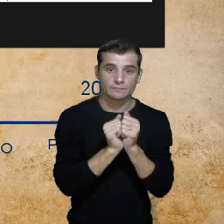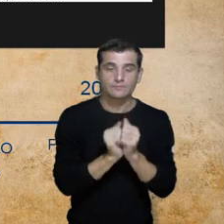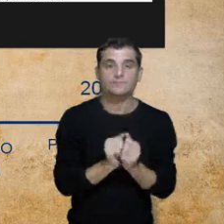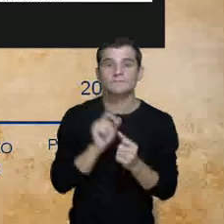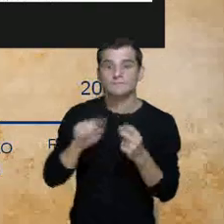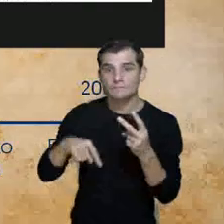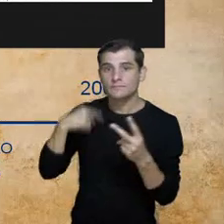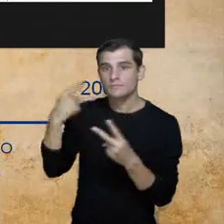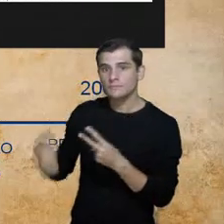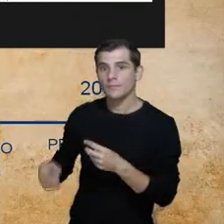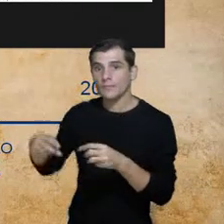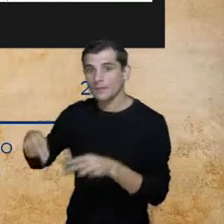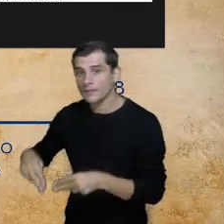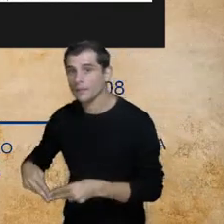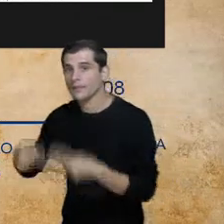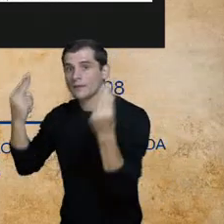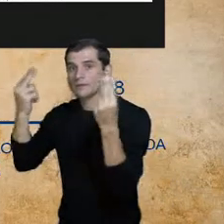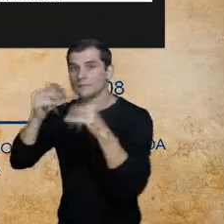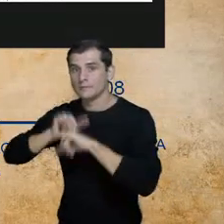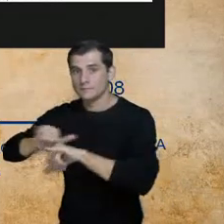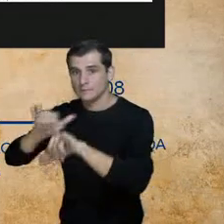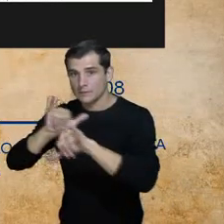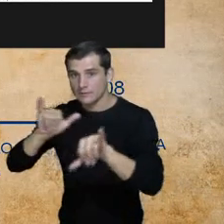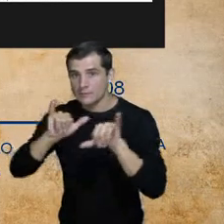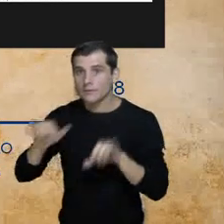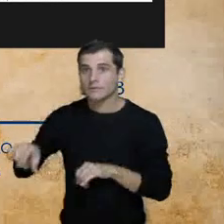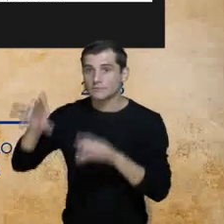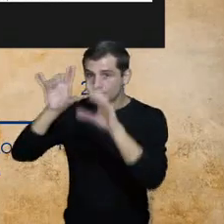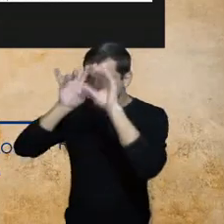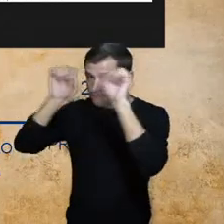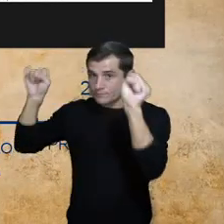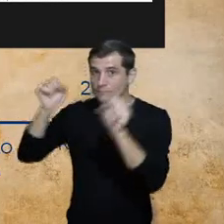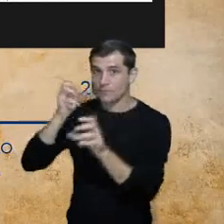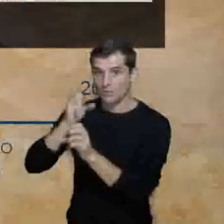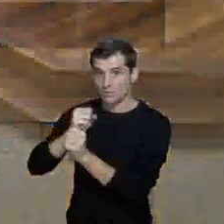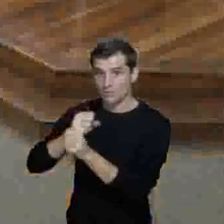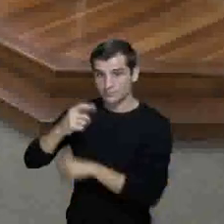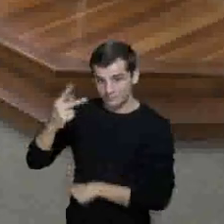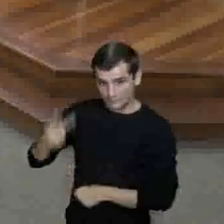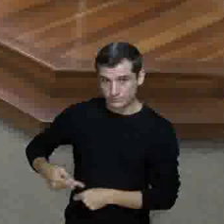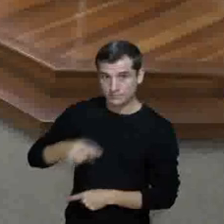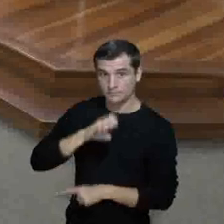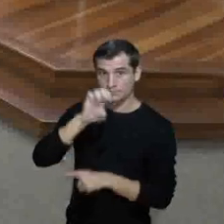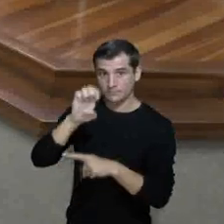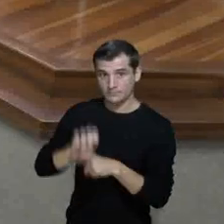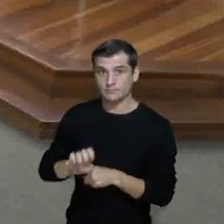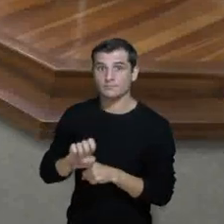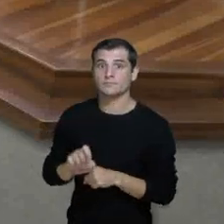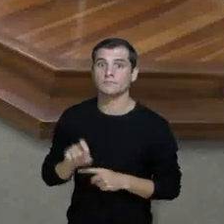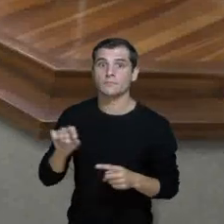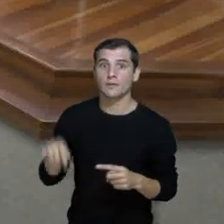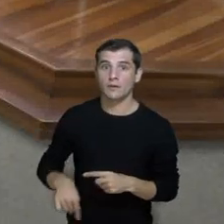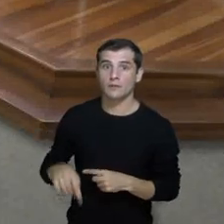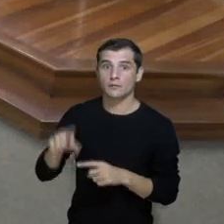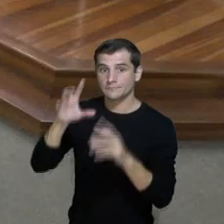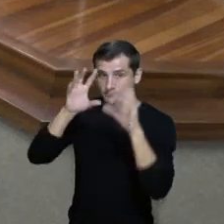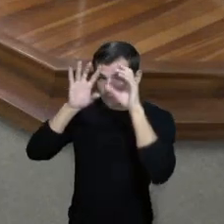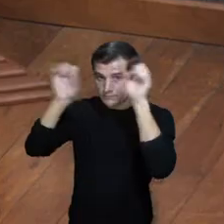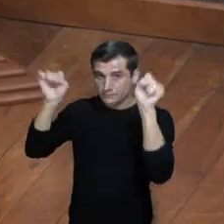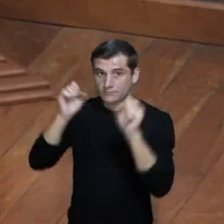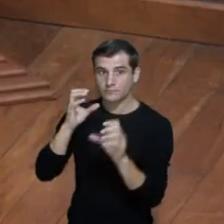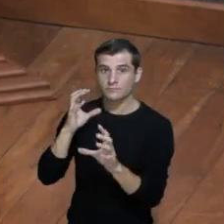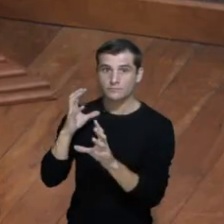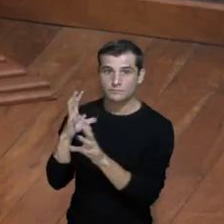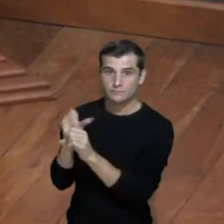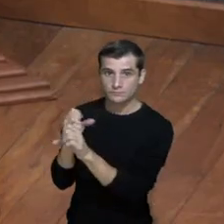lançamento da campanha o Tribunal de Contas do Estado a época ele presidente foi eh através do Tribunal de Contas que a campanha